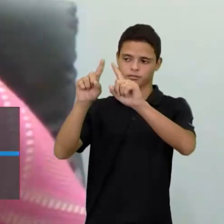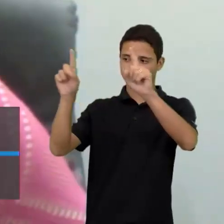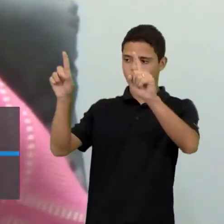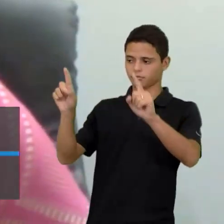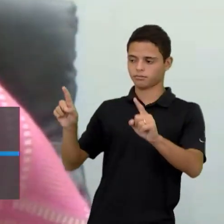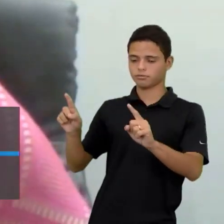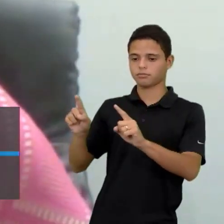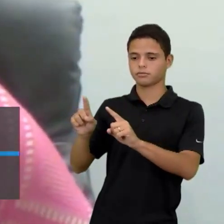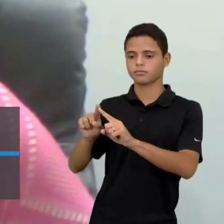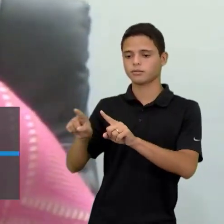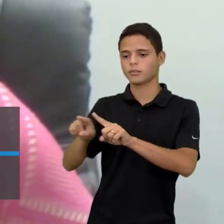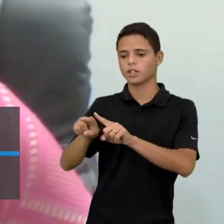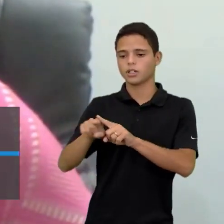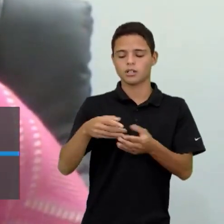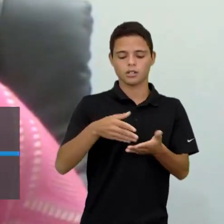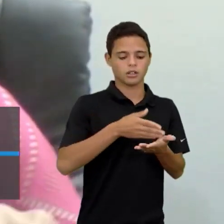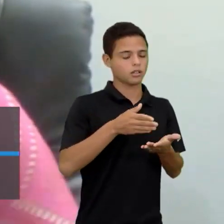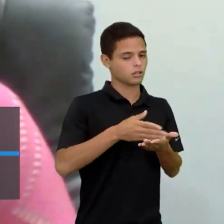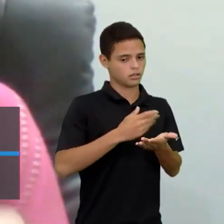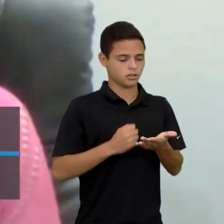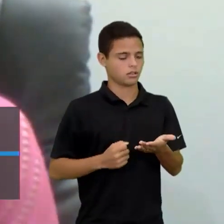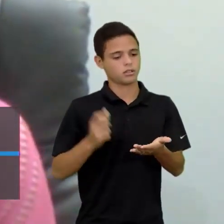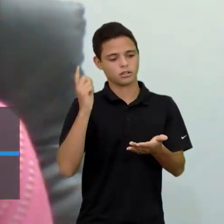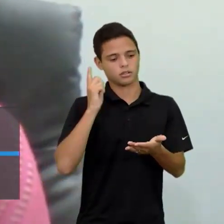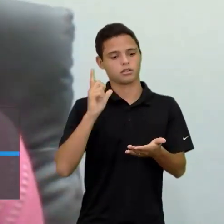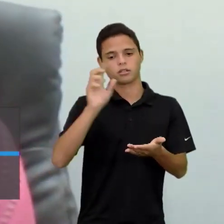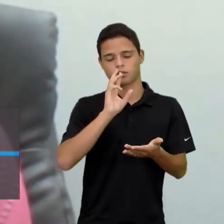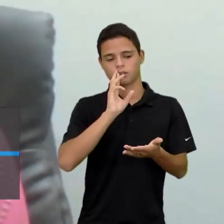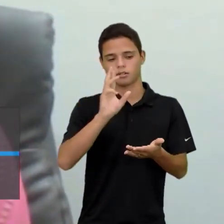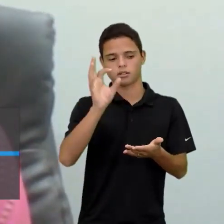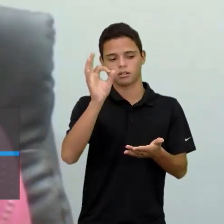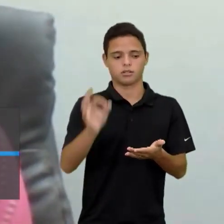e também na posição deitada, para ele poder dar a